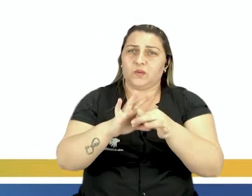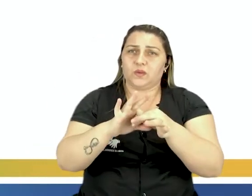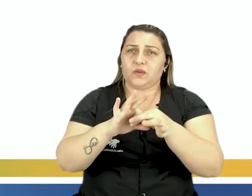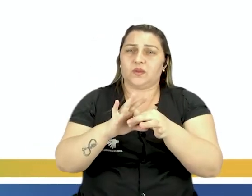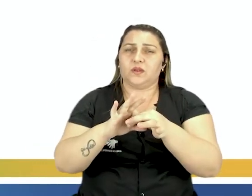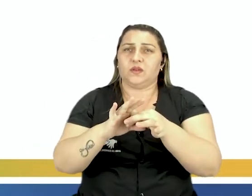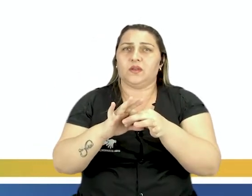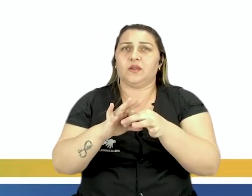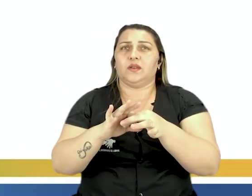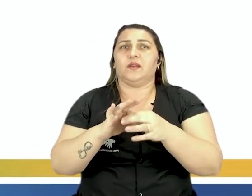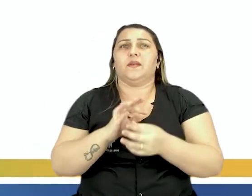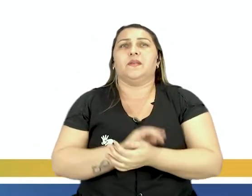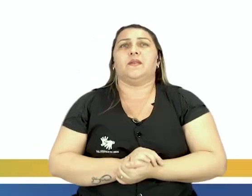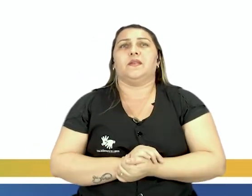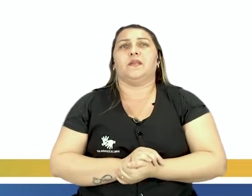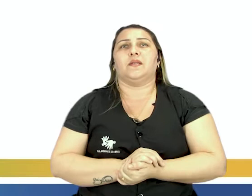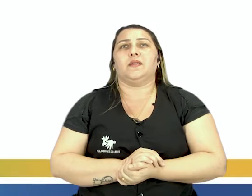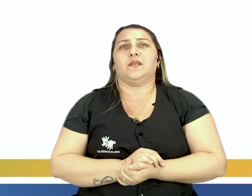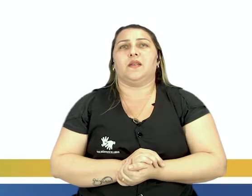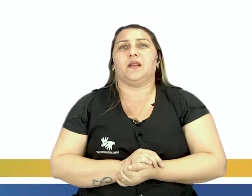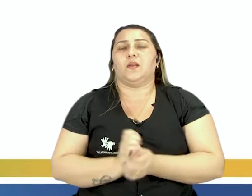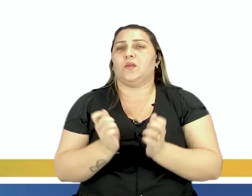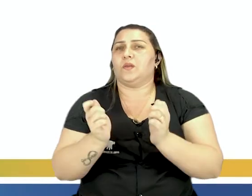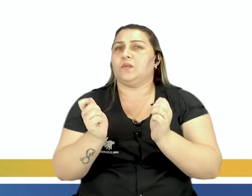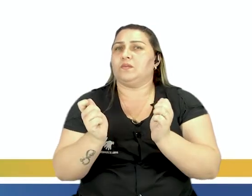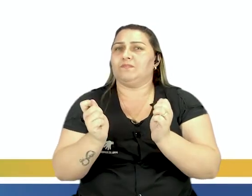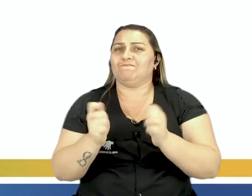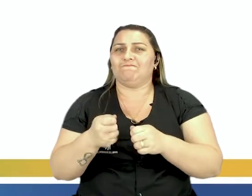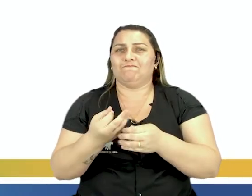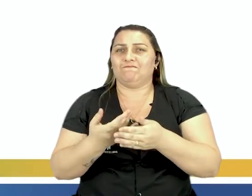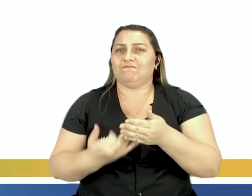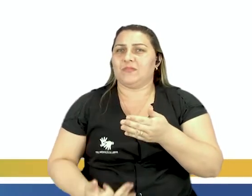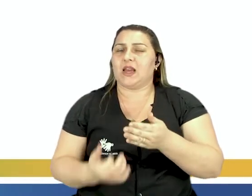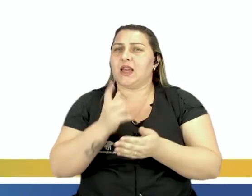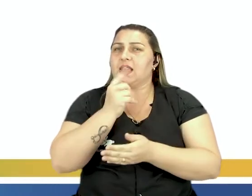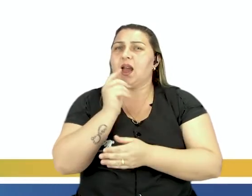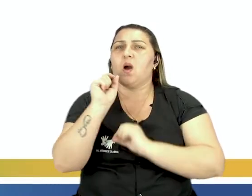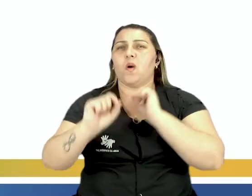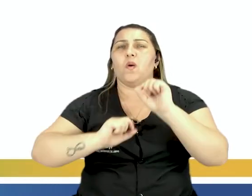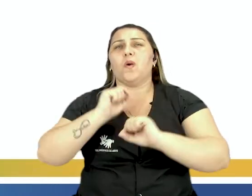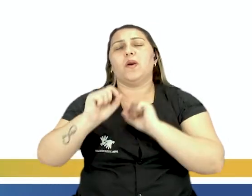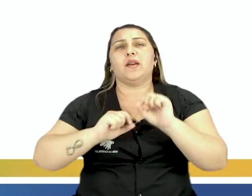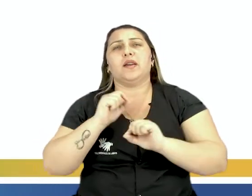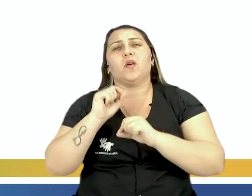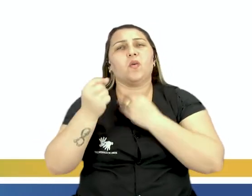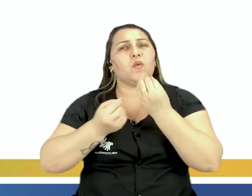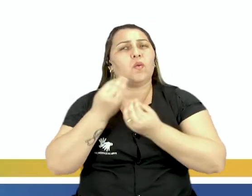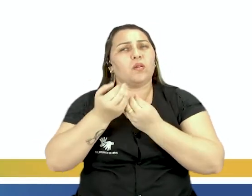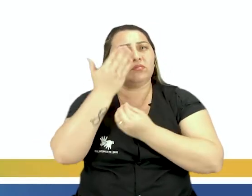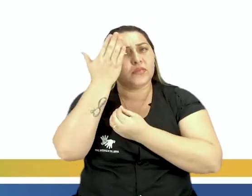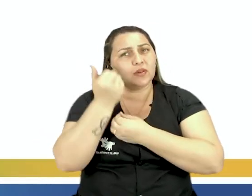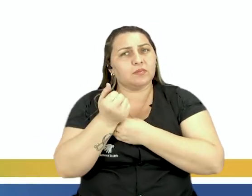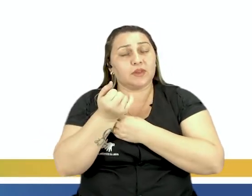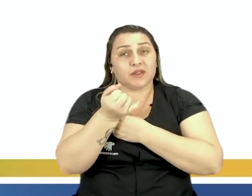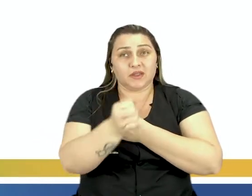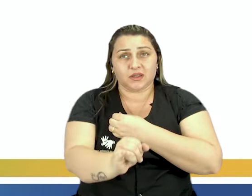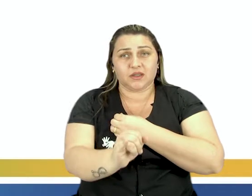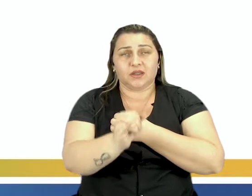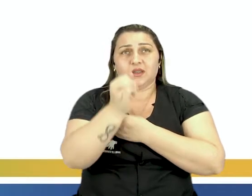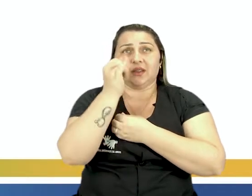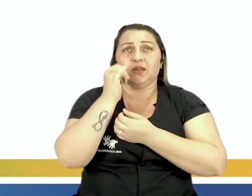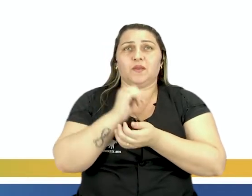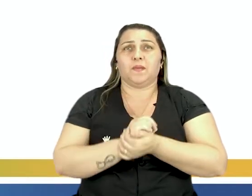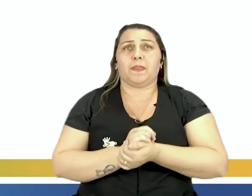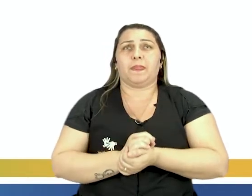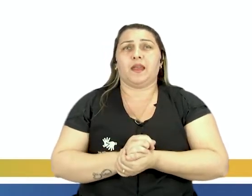ligação química iônica. São insolúveis em água. E o que é interessante aqui, como que você vai saber,